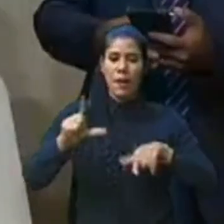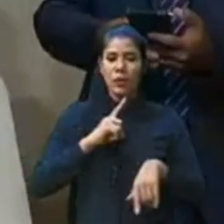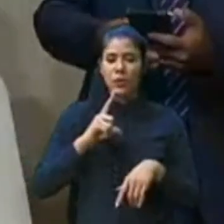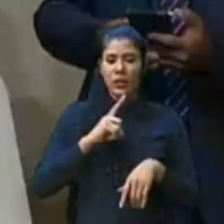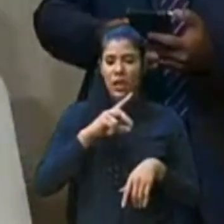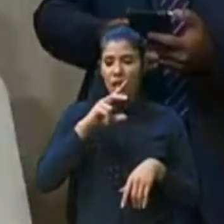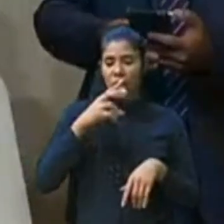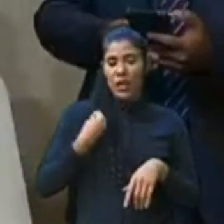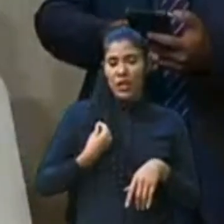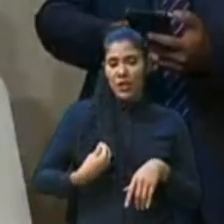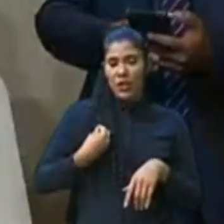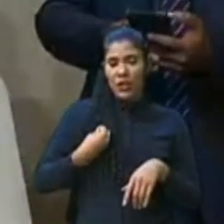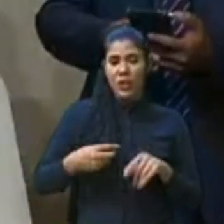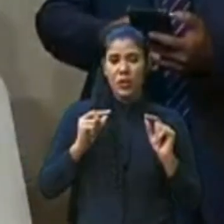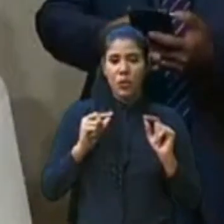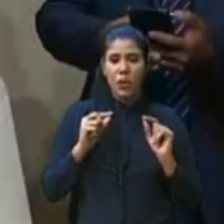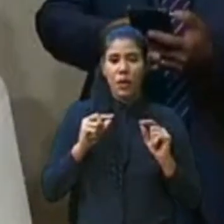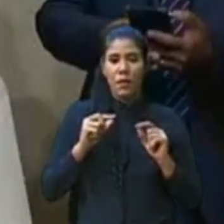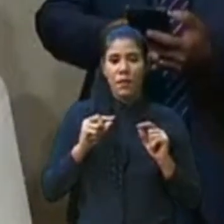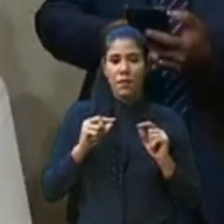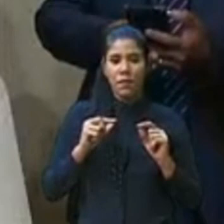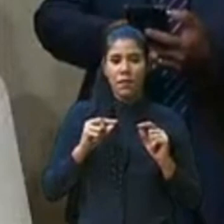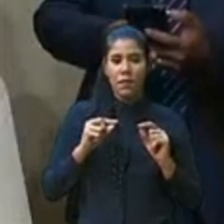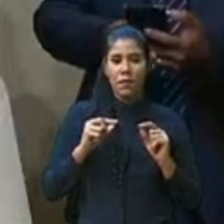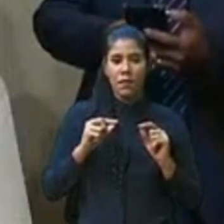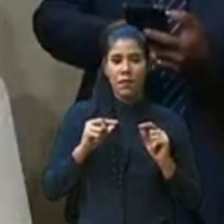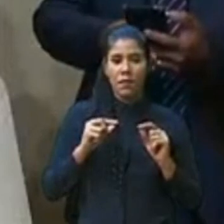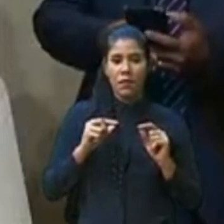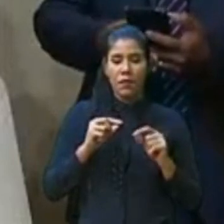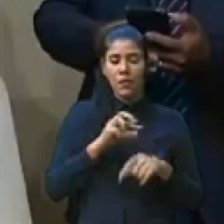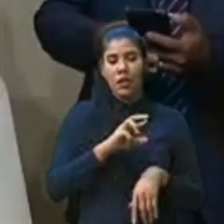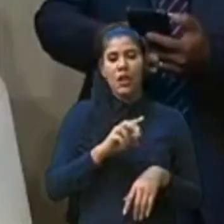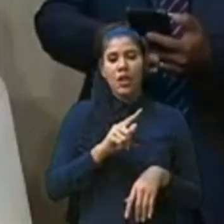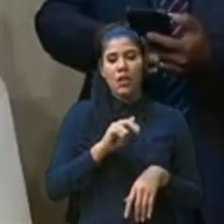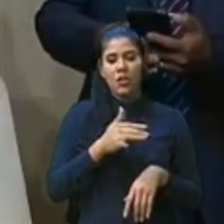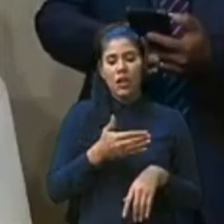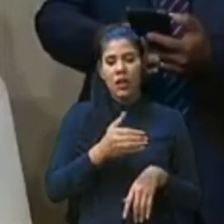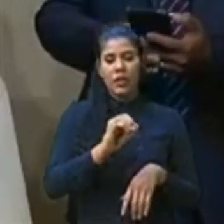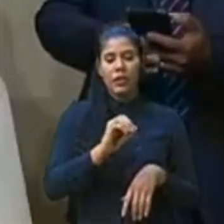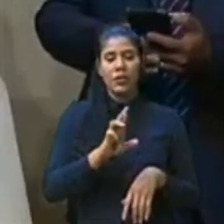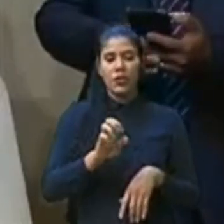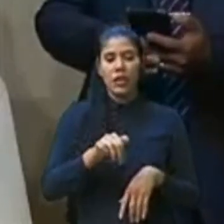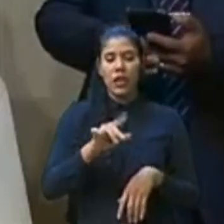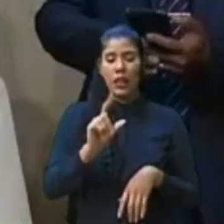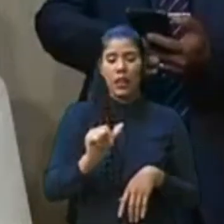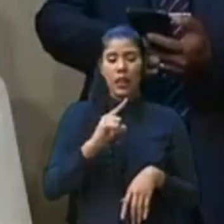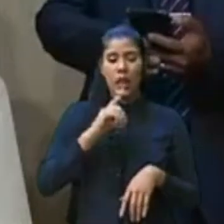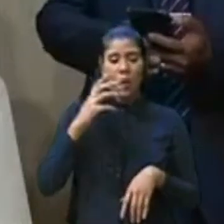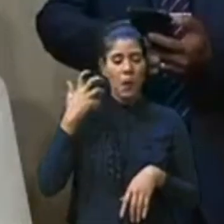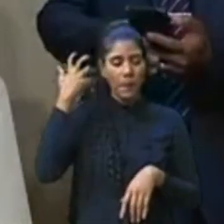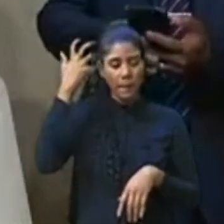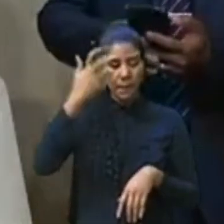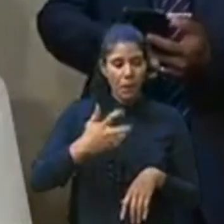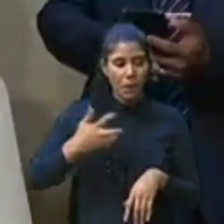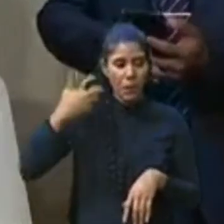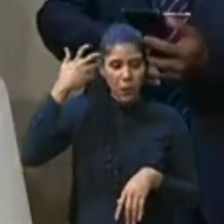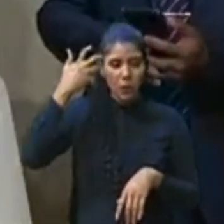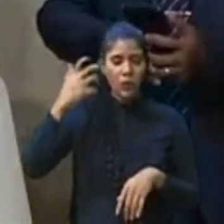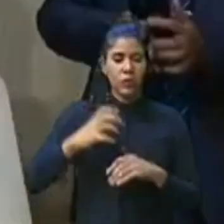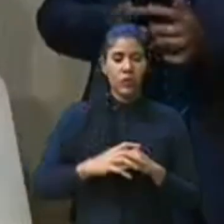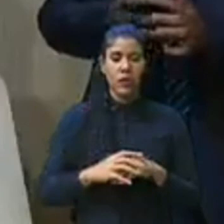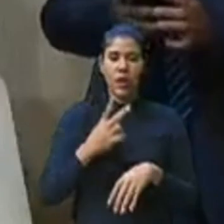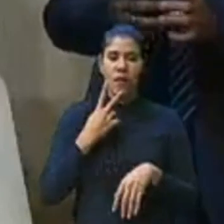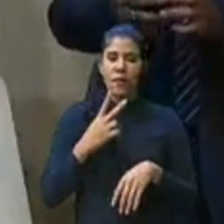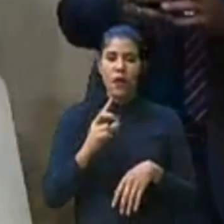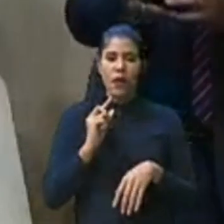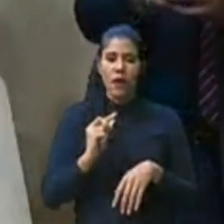de diferença chamada geração de renda. Tem uma música exatamente de um conjunto que diz